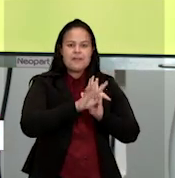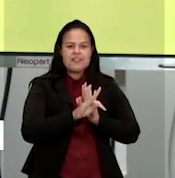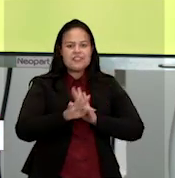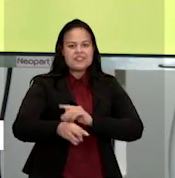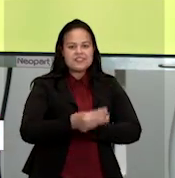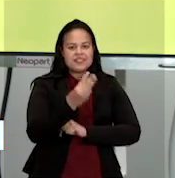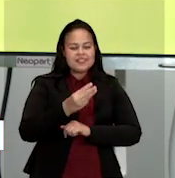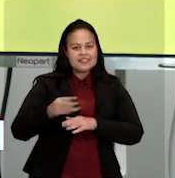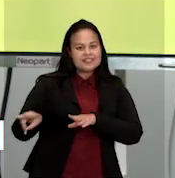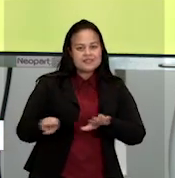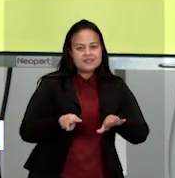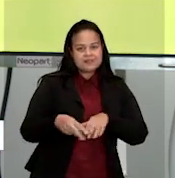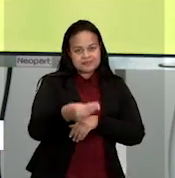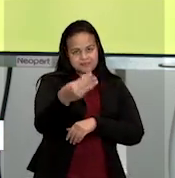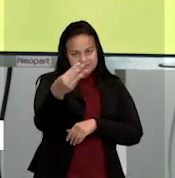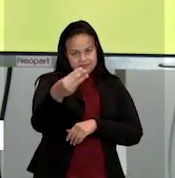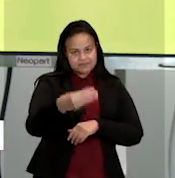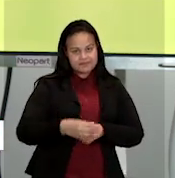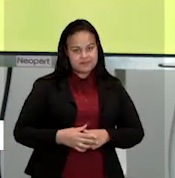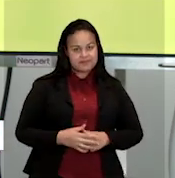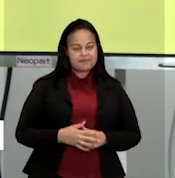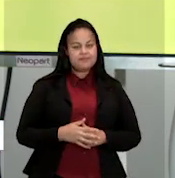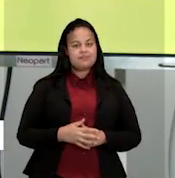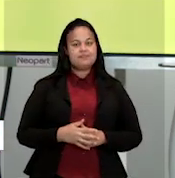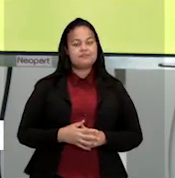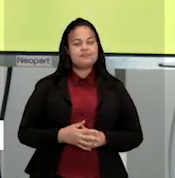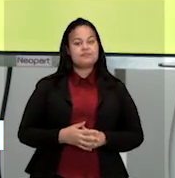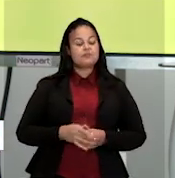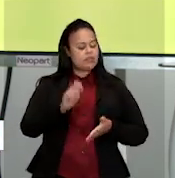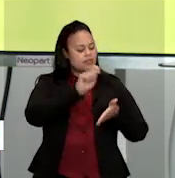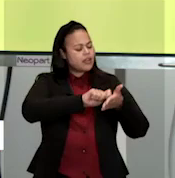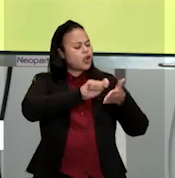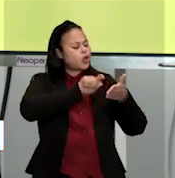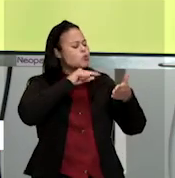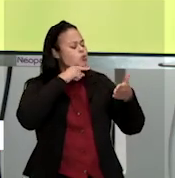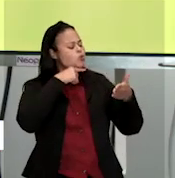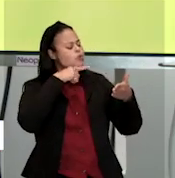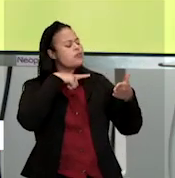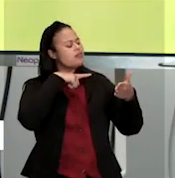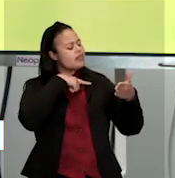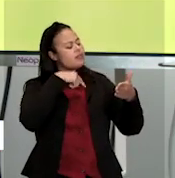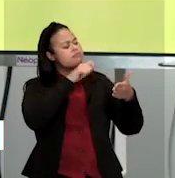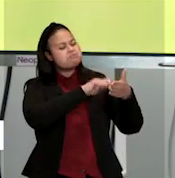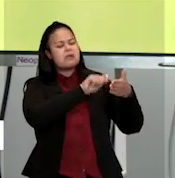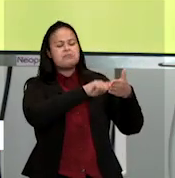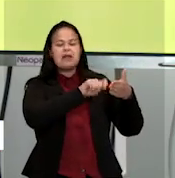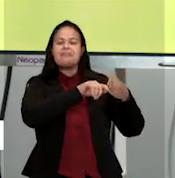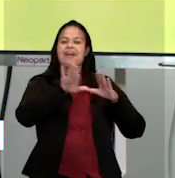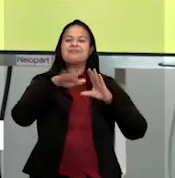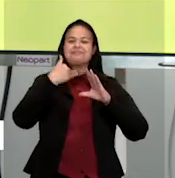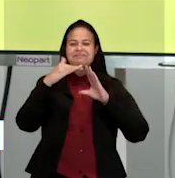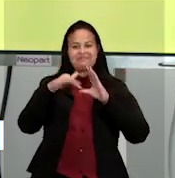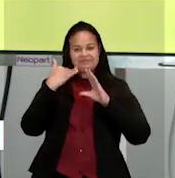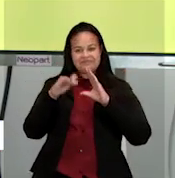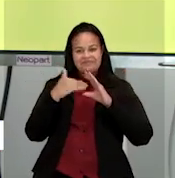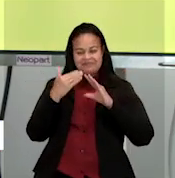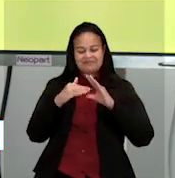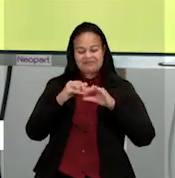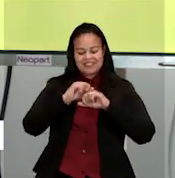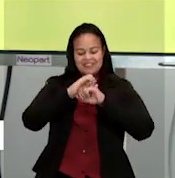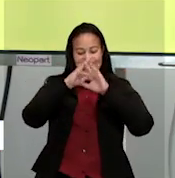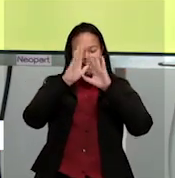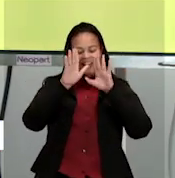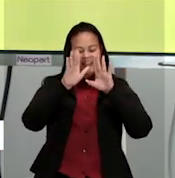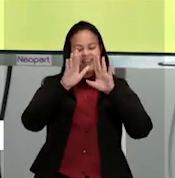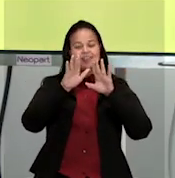na terceira semana. Para você anotar suas dúvidas, para você mandar para nós a sua dúvida, para a gente tirar no